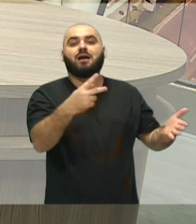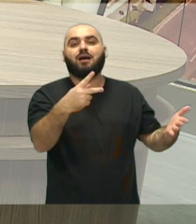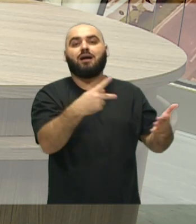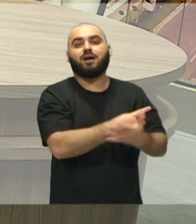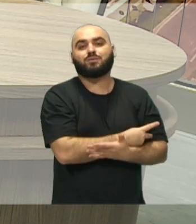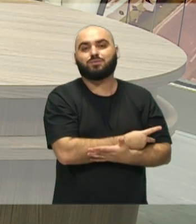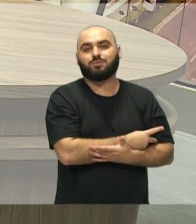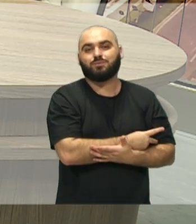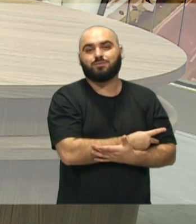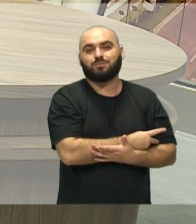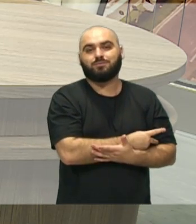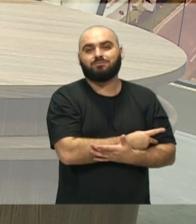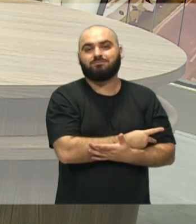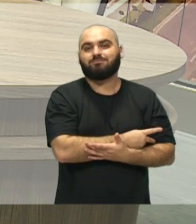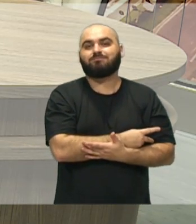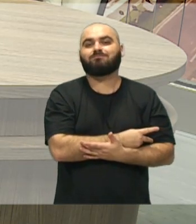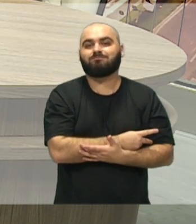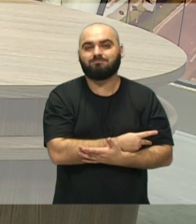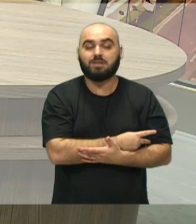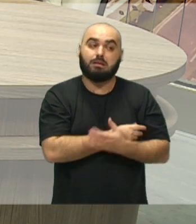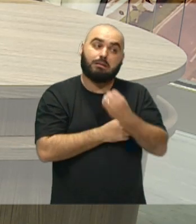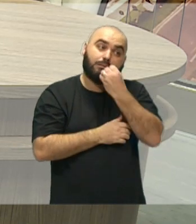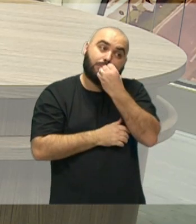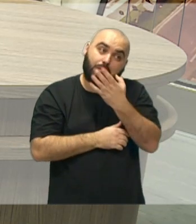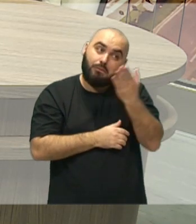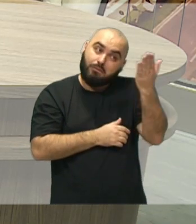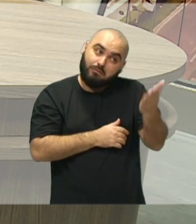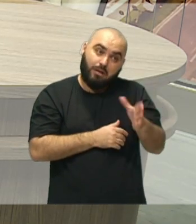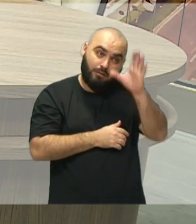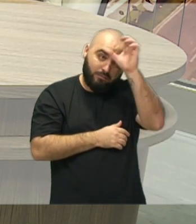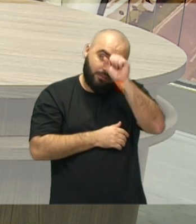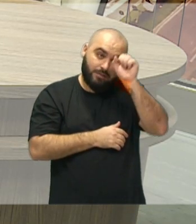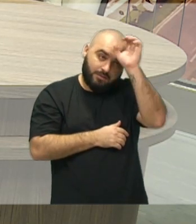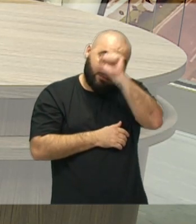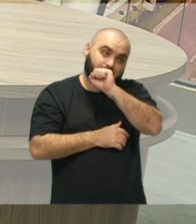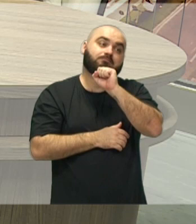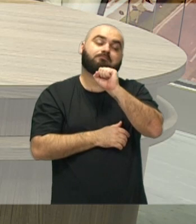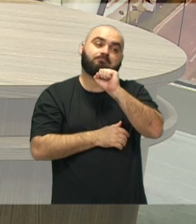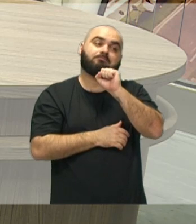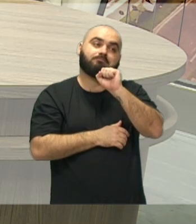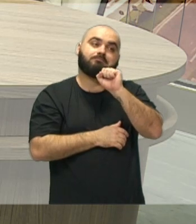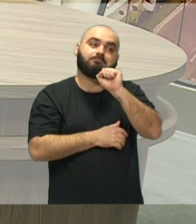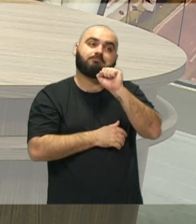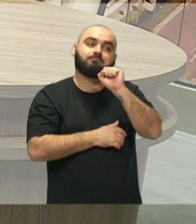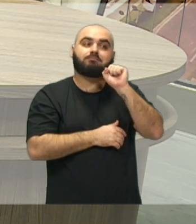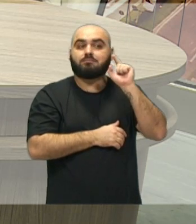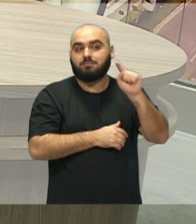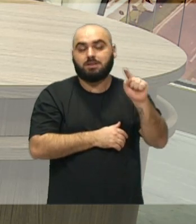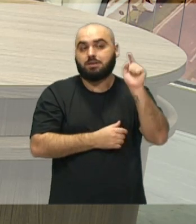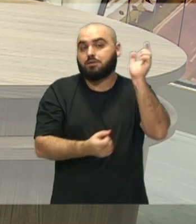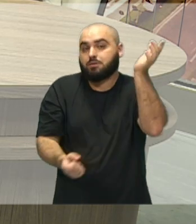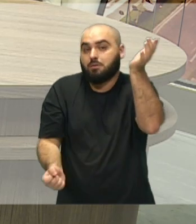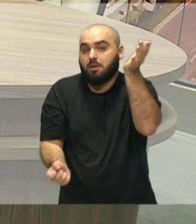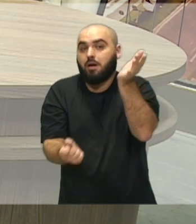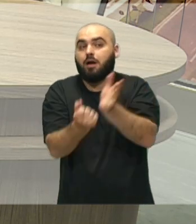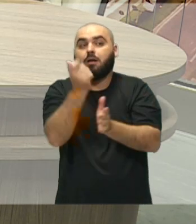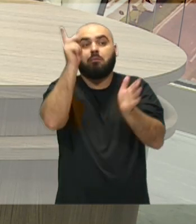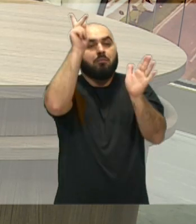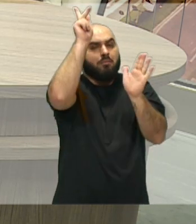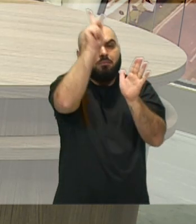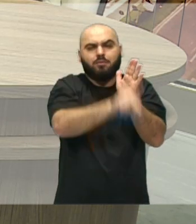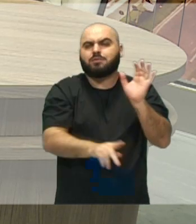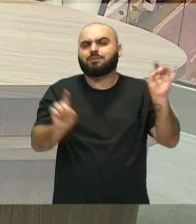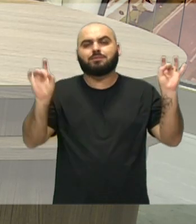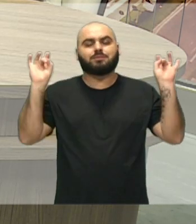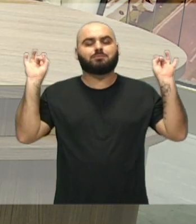fazendo um bem, né? Mas que bom que você aprendeu e isso se resultou programa fantástico, né, que é do cuidado